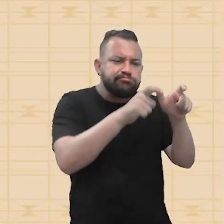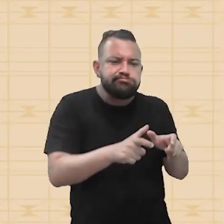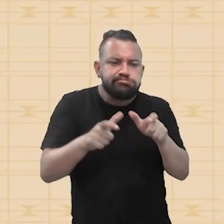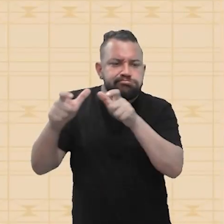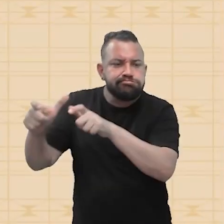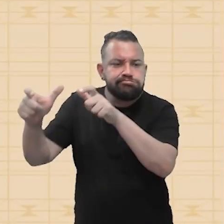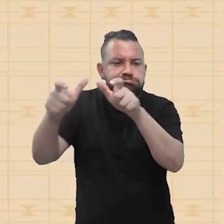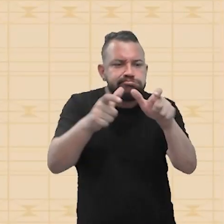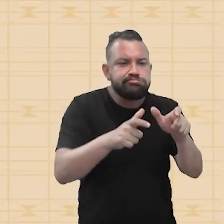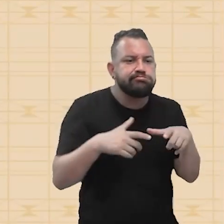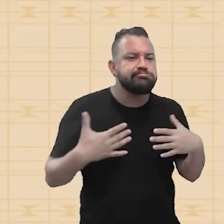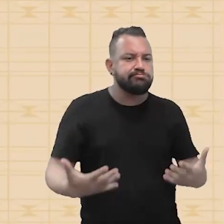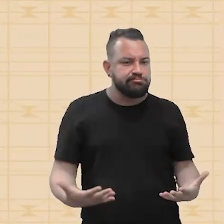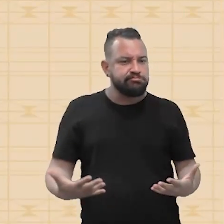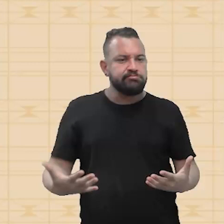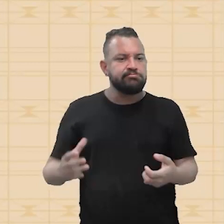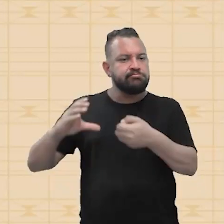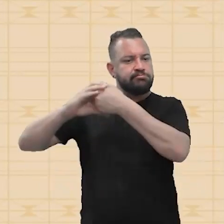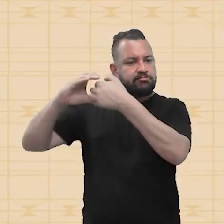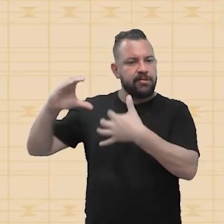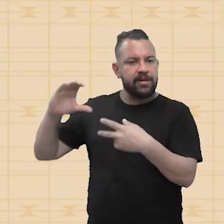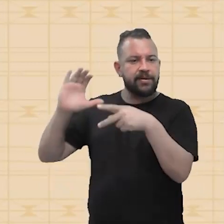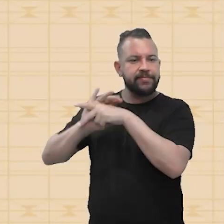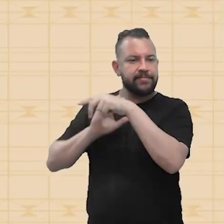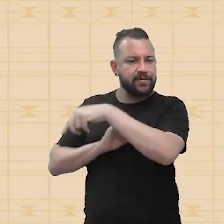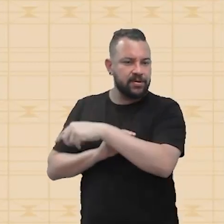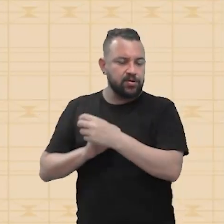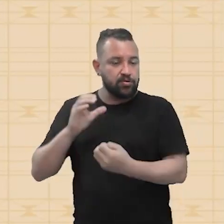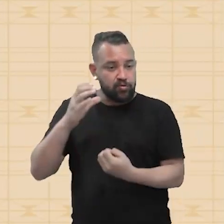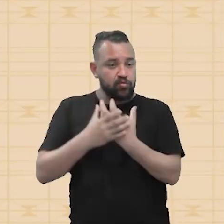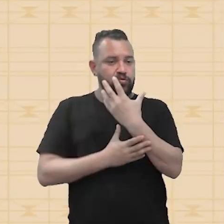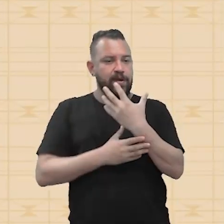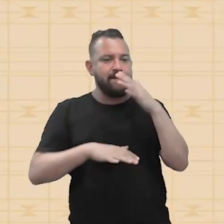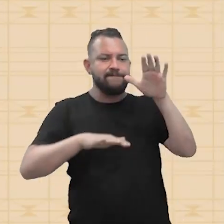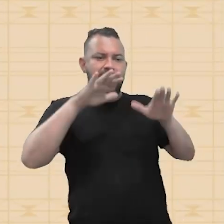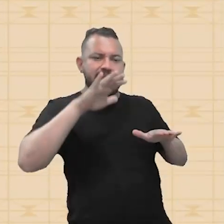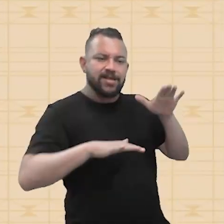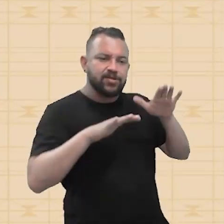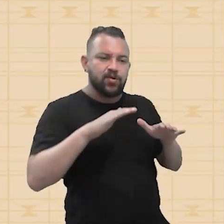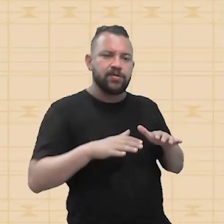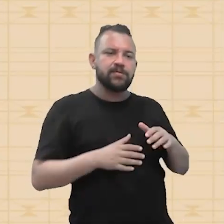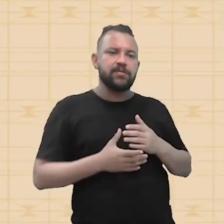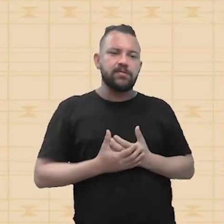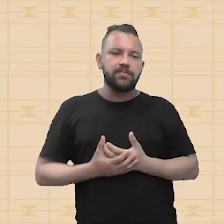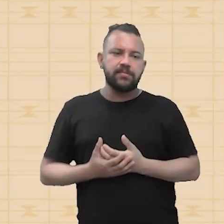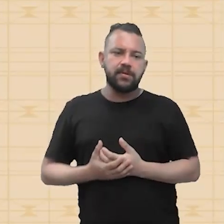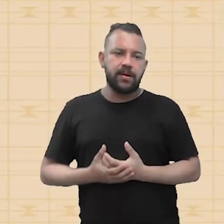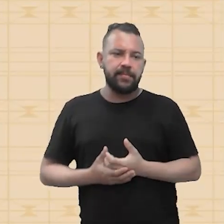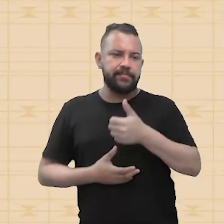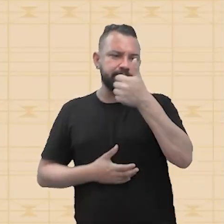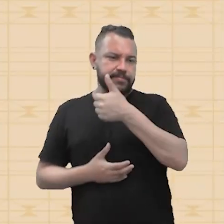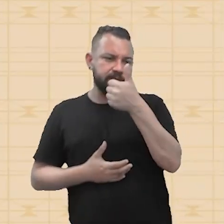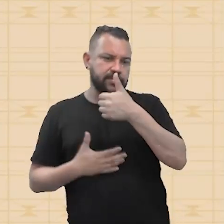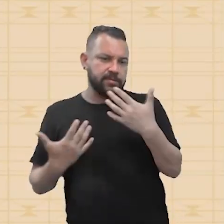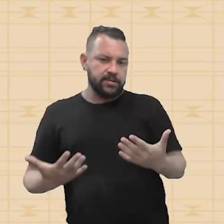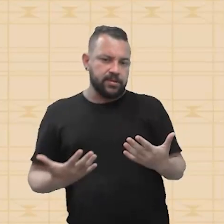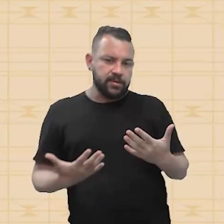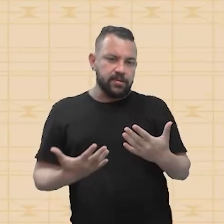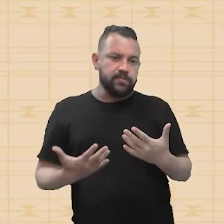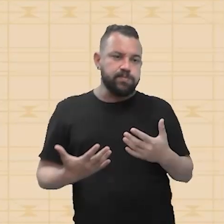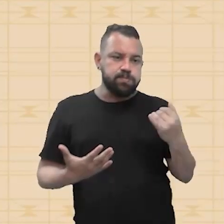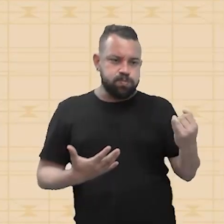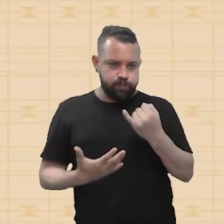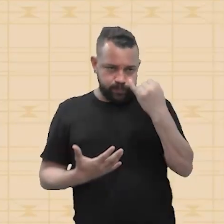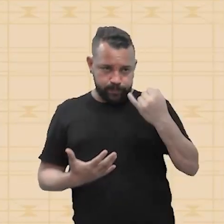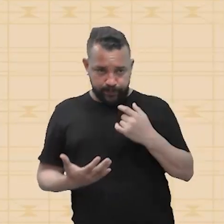geográficos. E aí surgem exatamente essas variações. A primeira, uma variação importante,